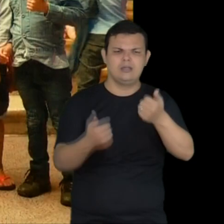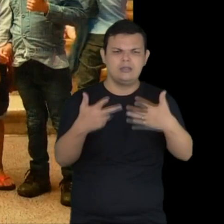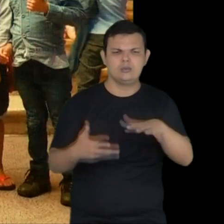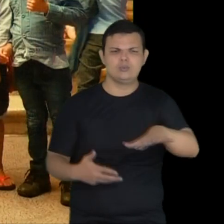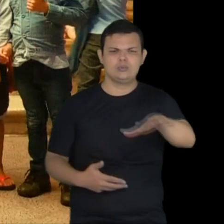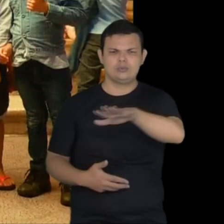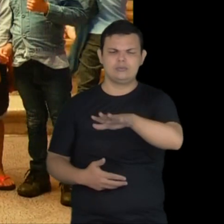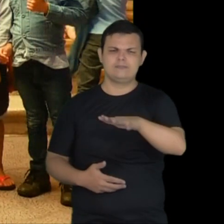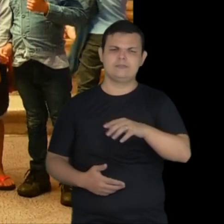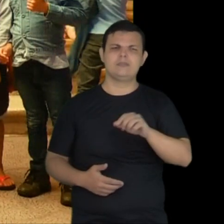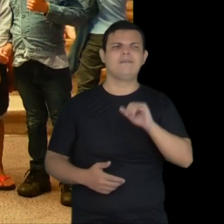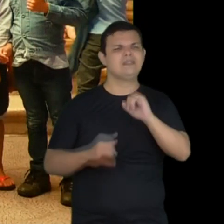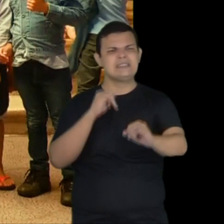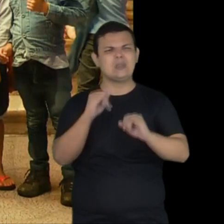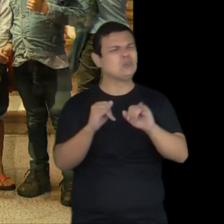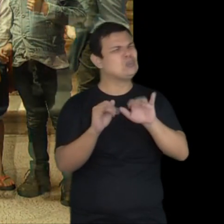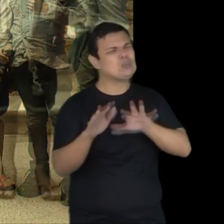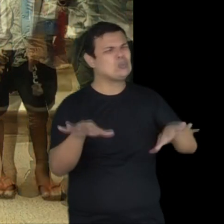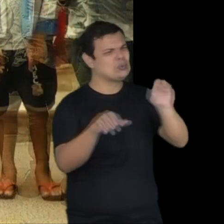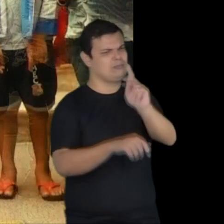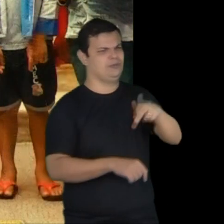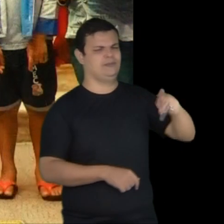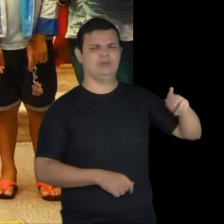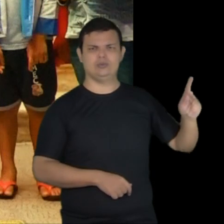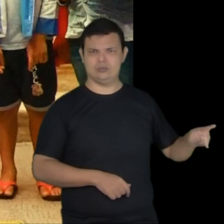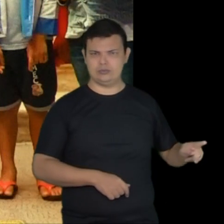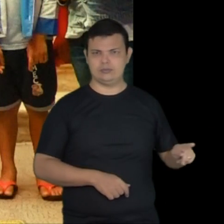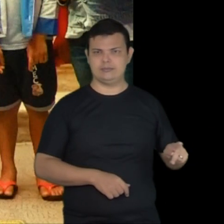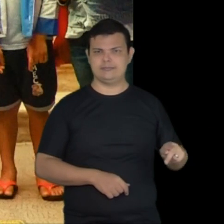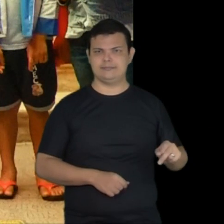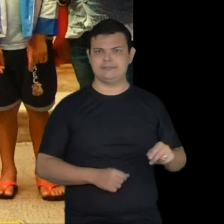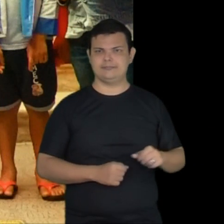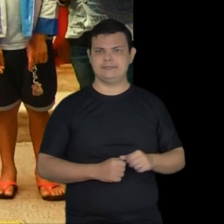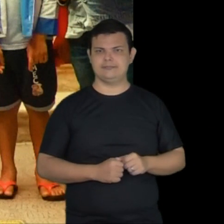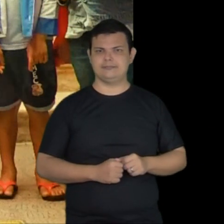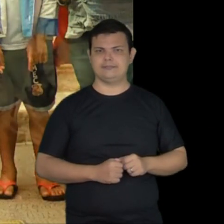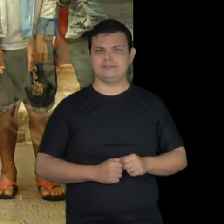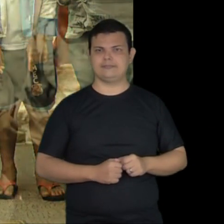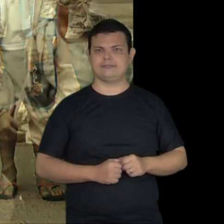dizendo a todos os meus professores: